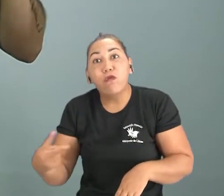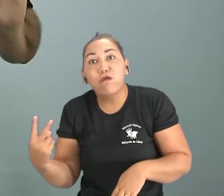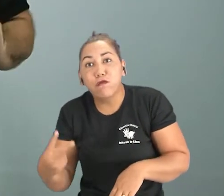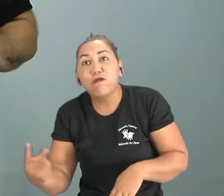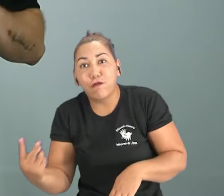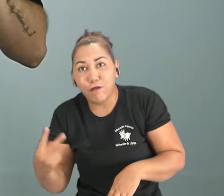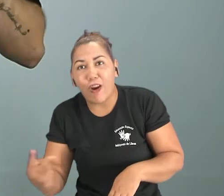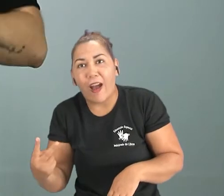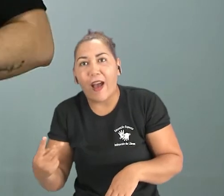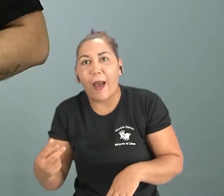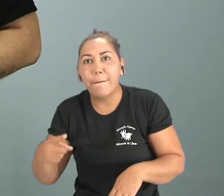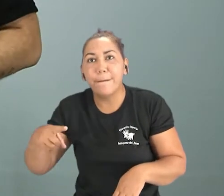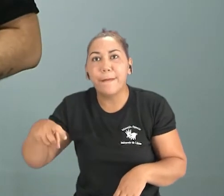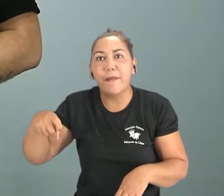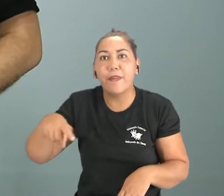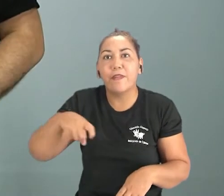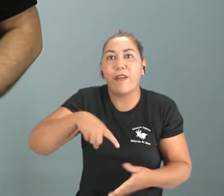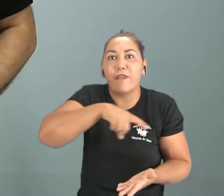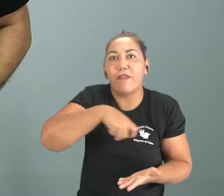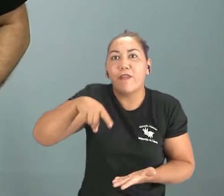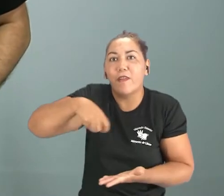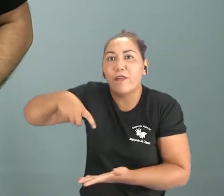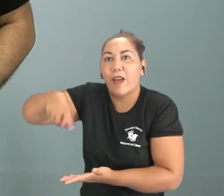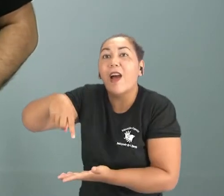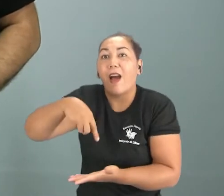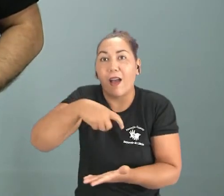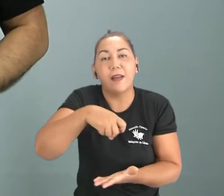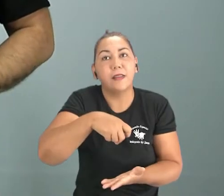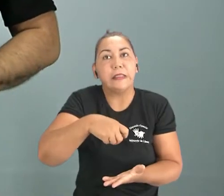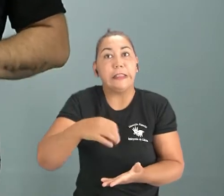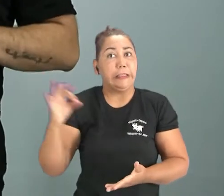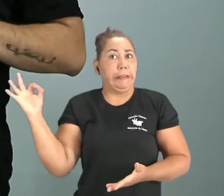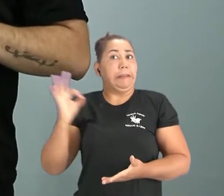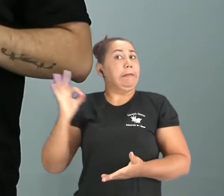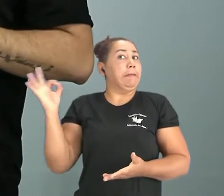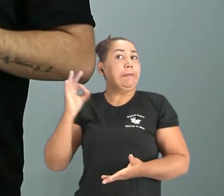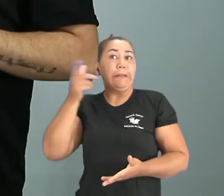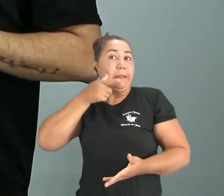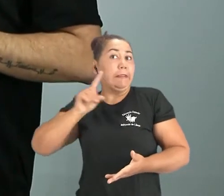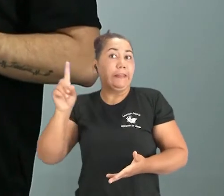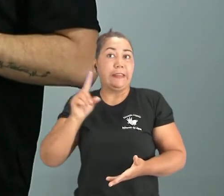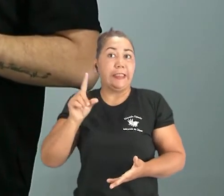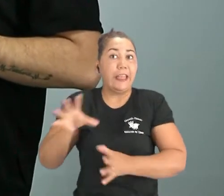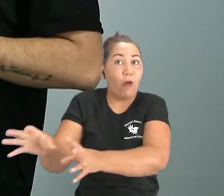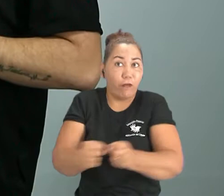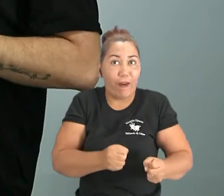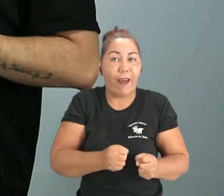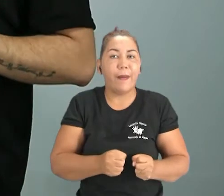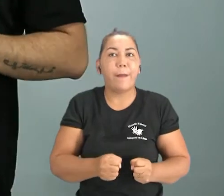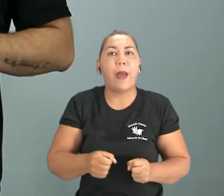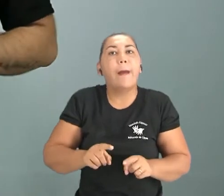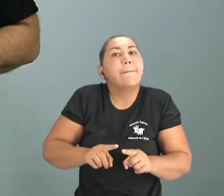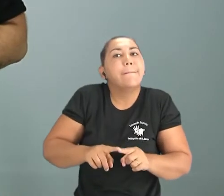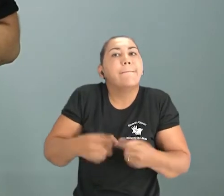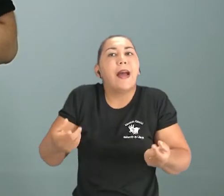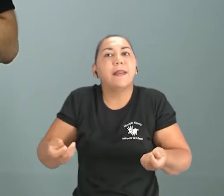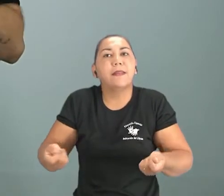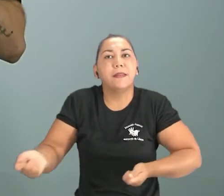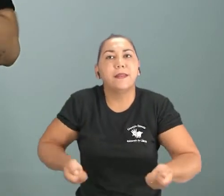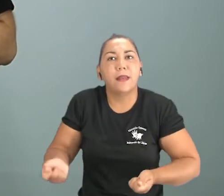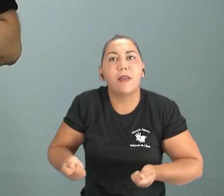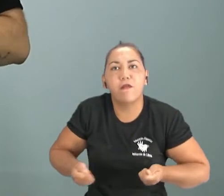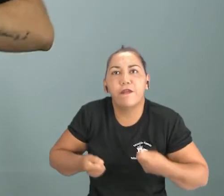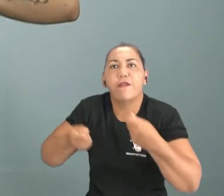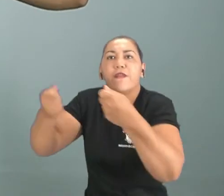consegue ver ninguém consegue enxergar os assim mas como a gente ver o texto né se jogar em uma peneira nele